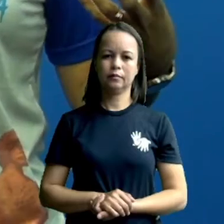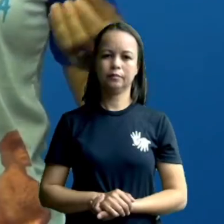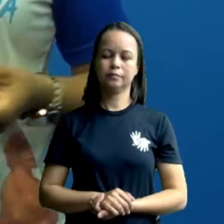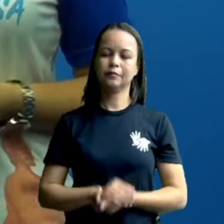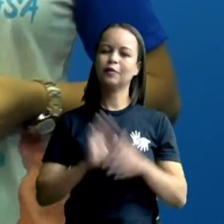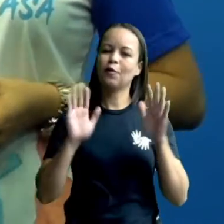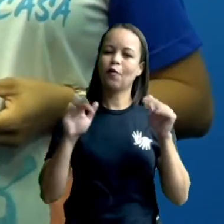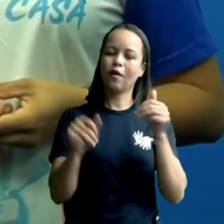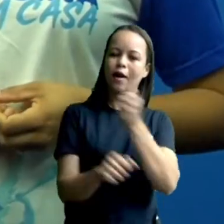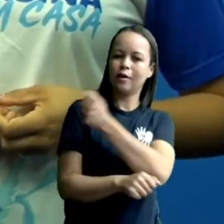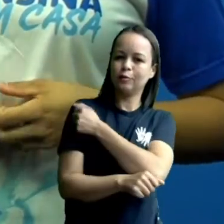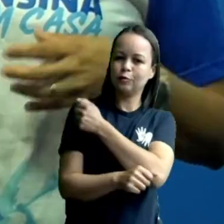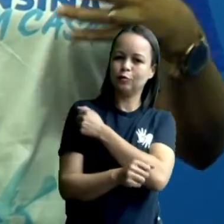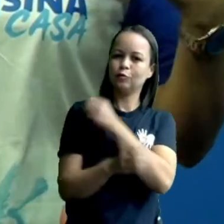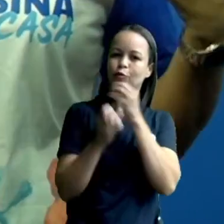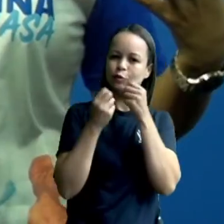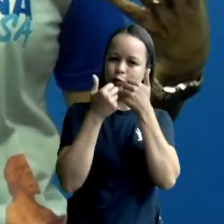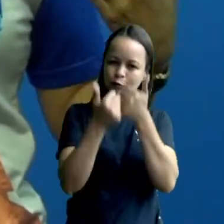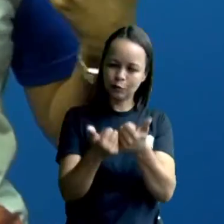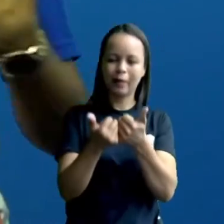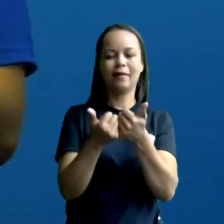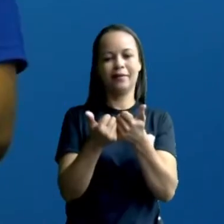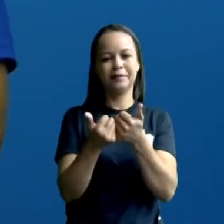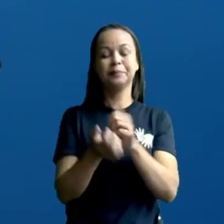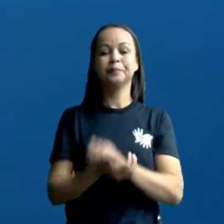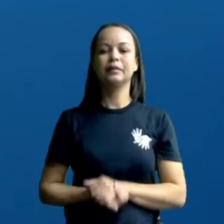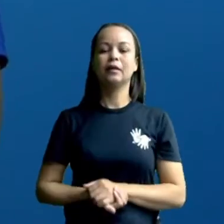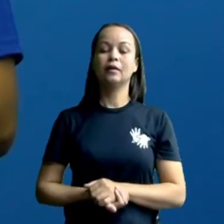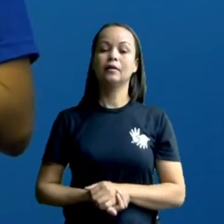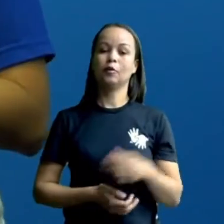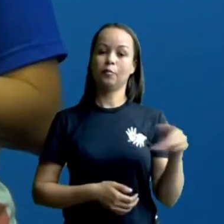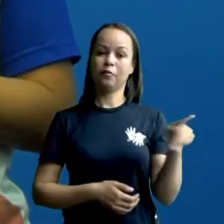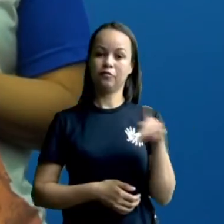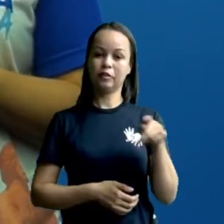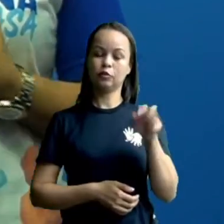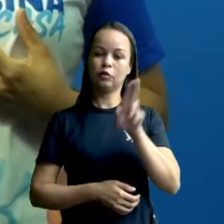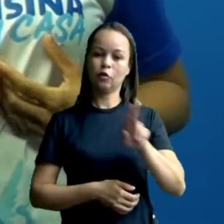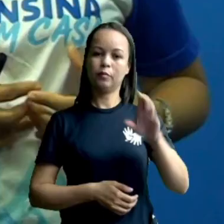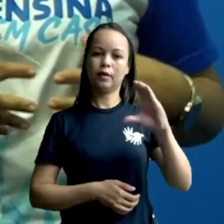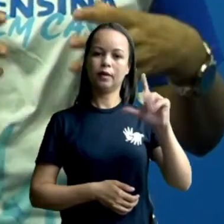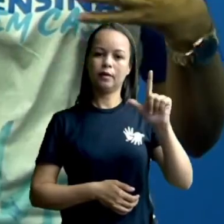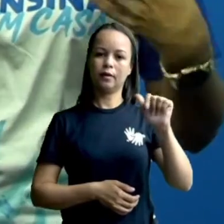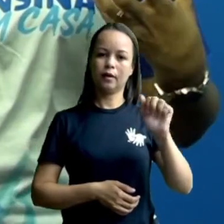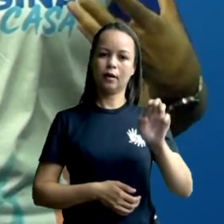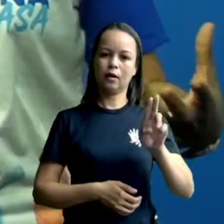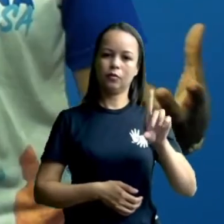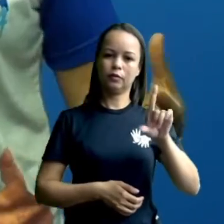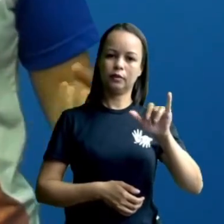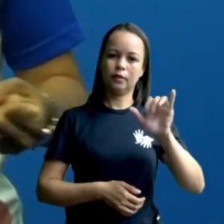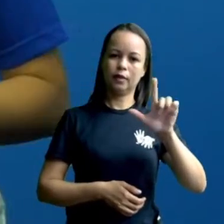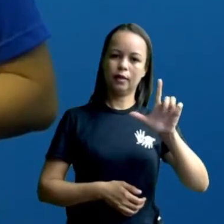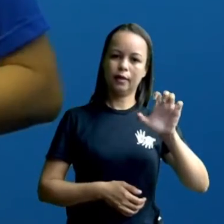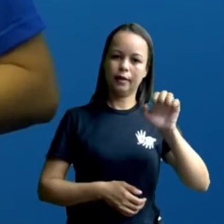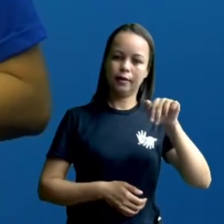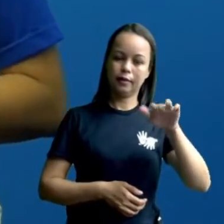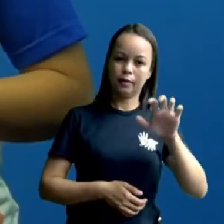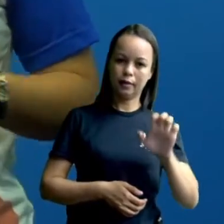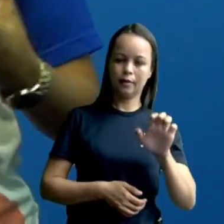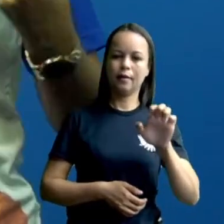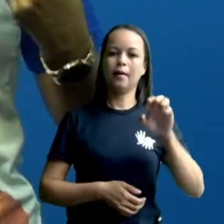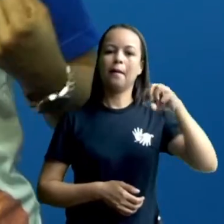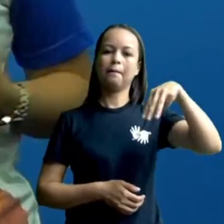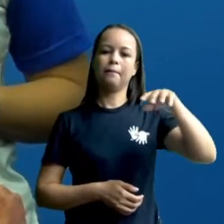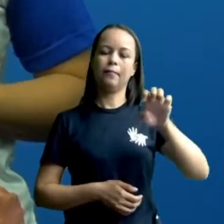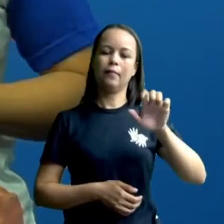Olá pessoal, como vocês estão? Eu espero que bem. Eu sou a professora Claudilene Melo, professora de matemática,